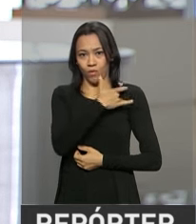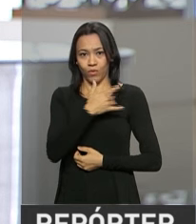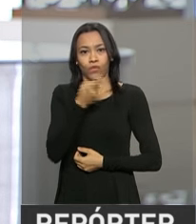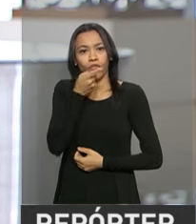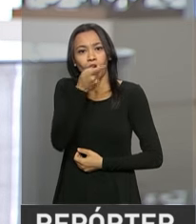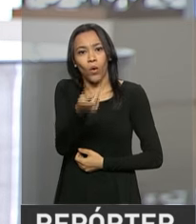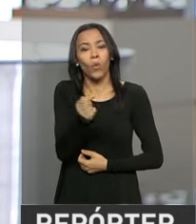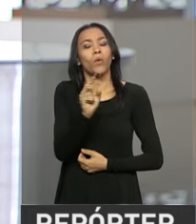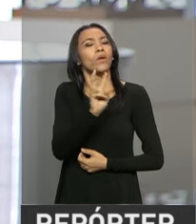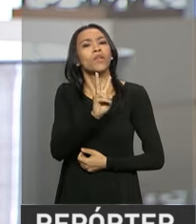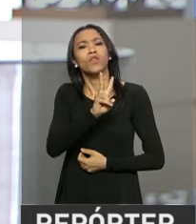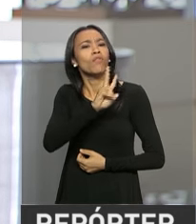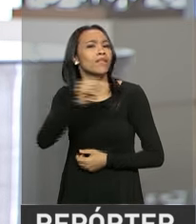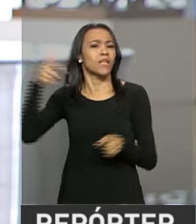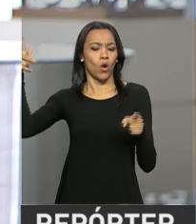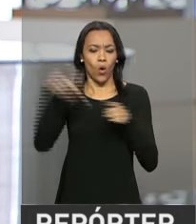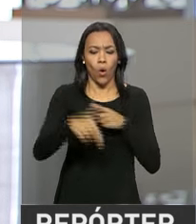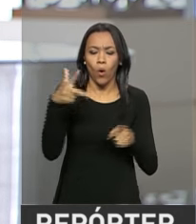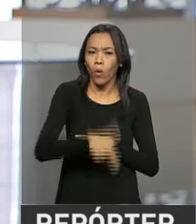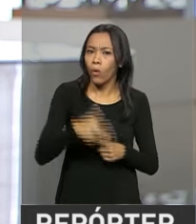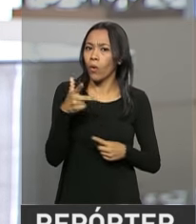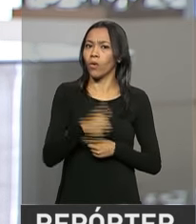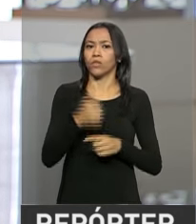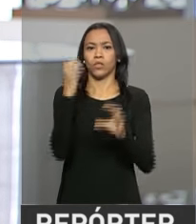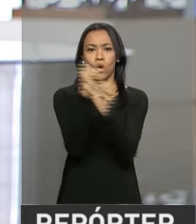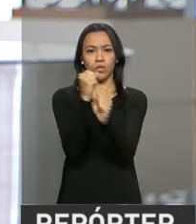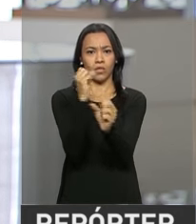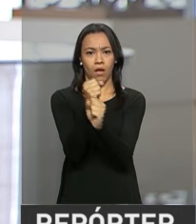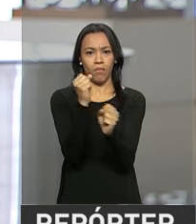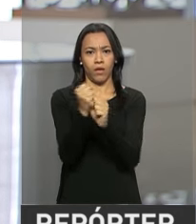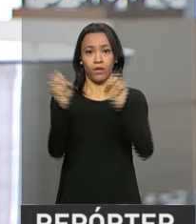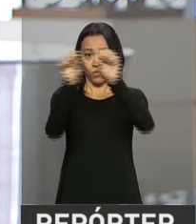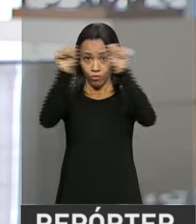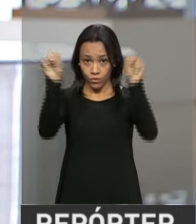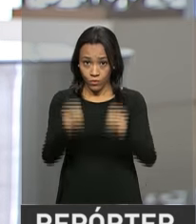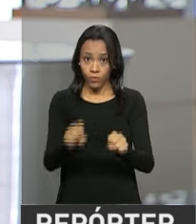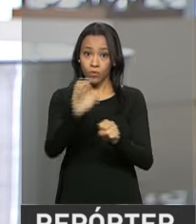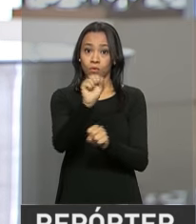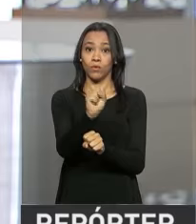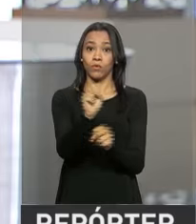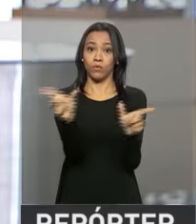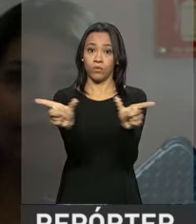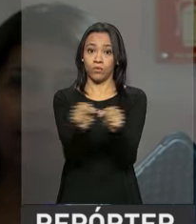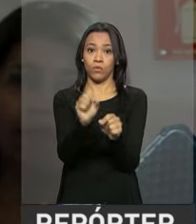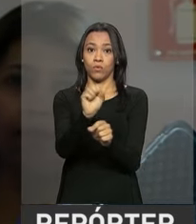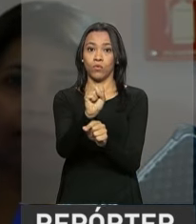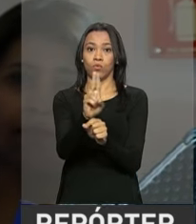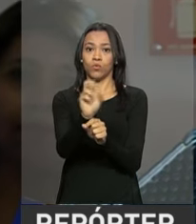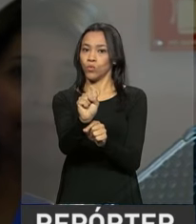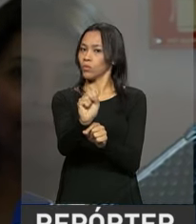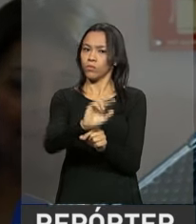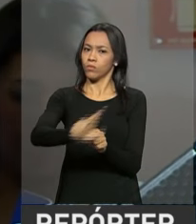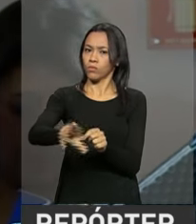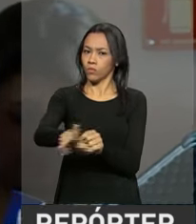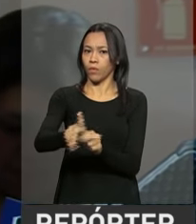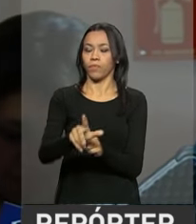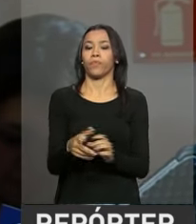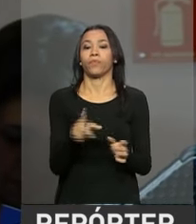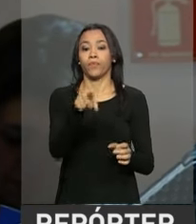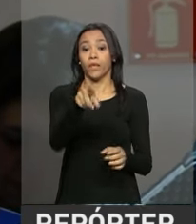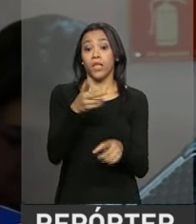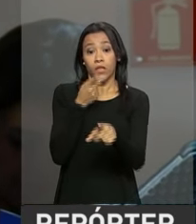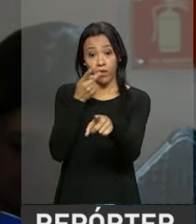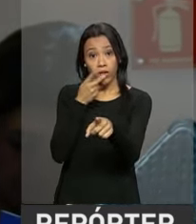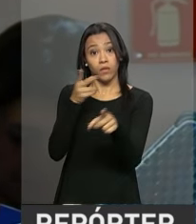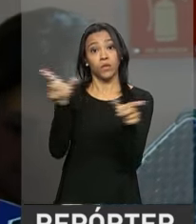que não serão feitos cortes no orçamento do SUS, que é o Sistema Único de Saúde. O SUS é uma cláusula